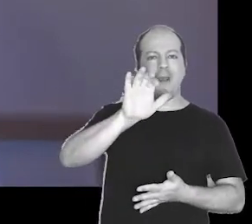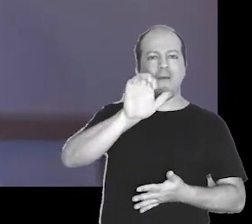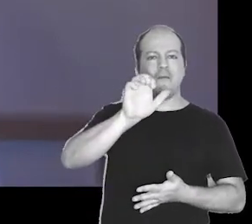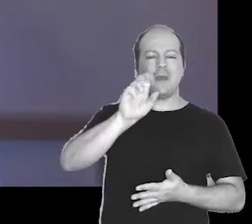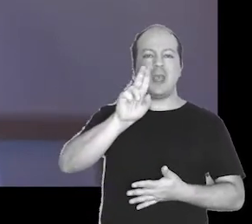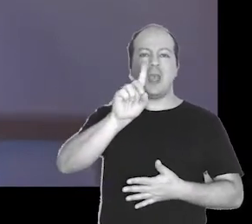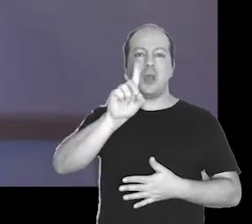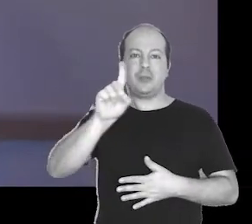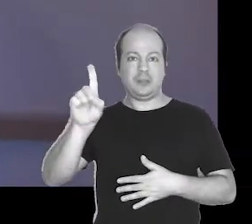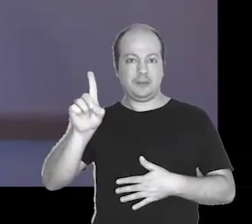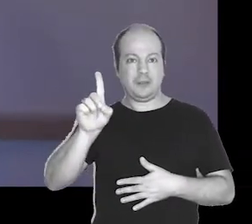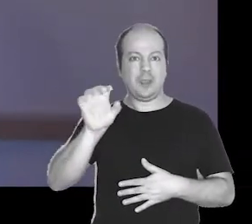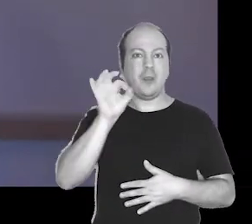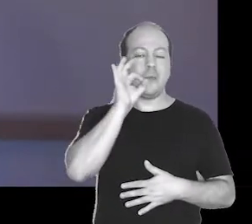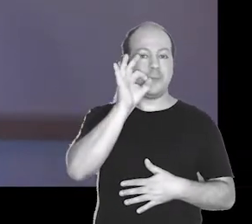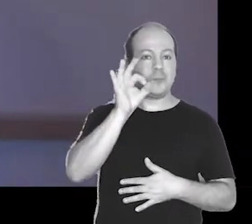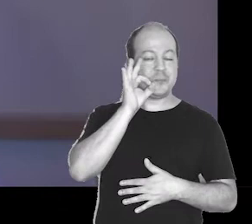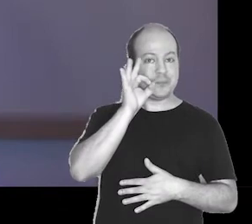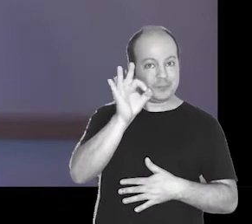Sigmund Freud.